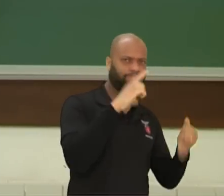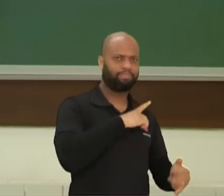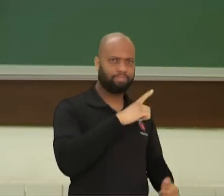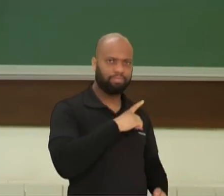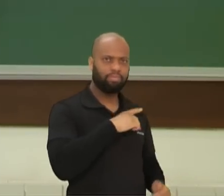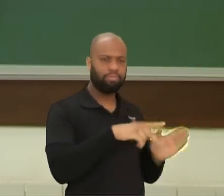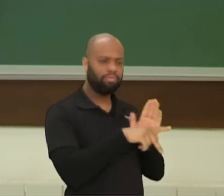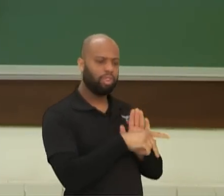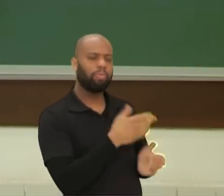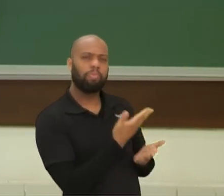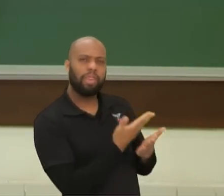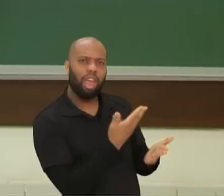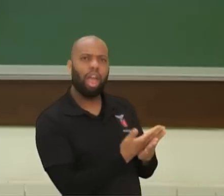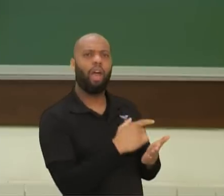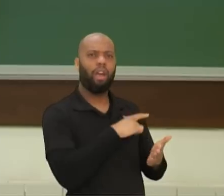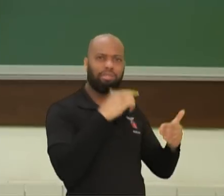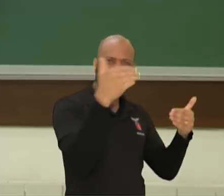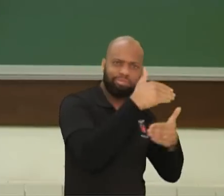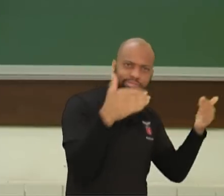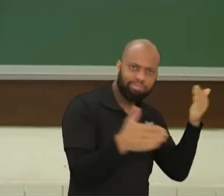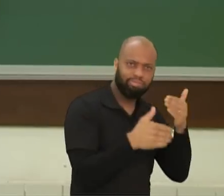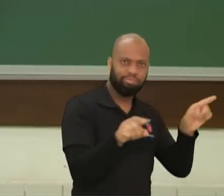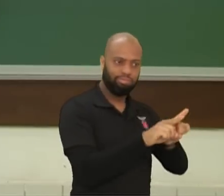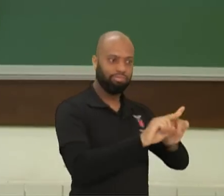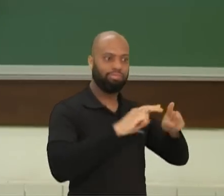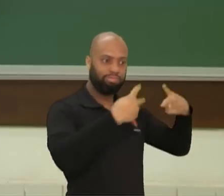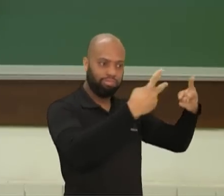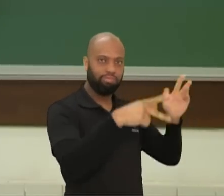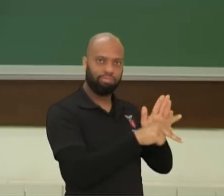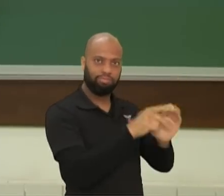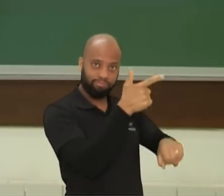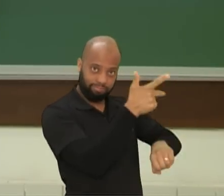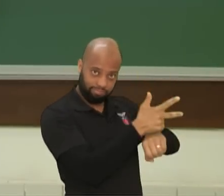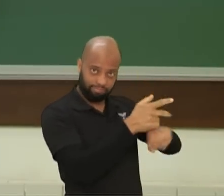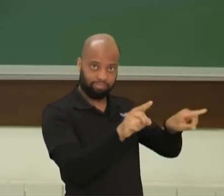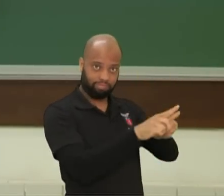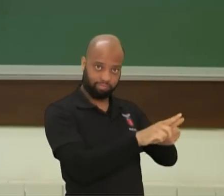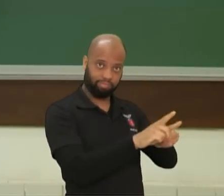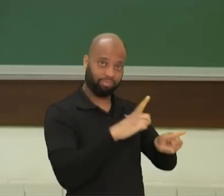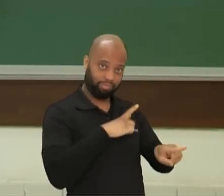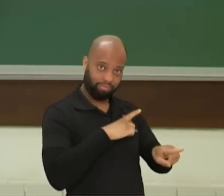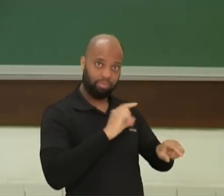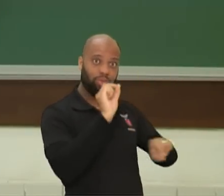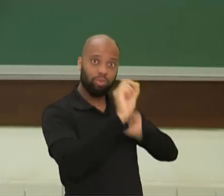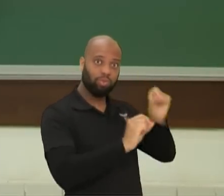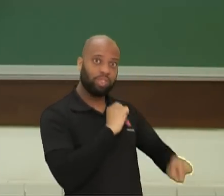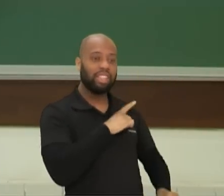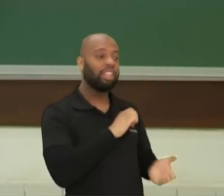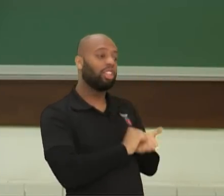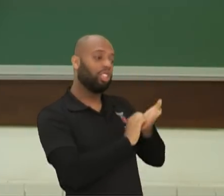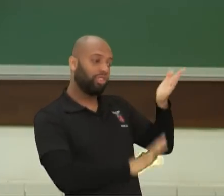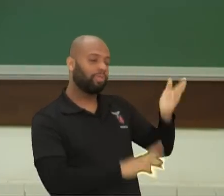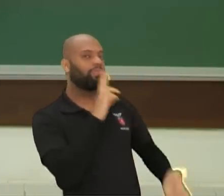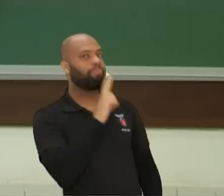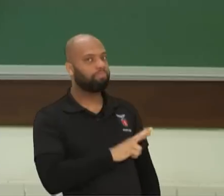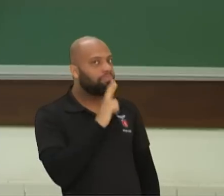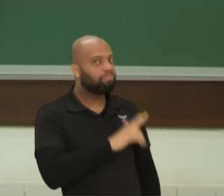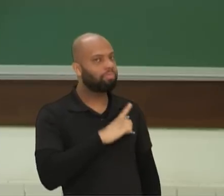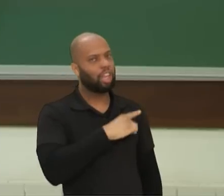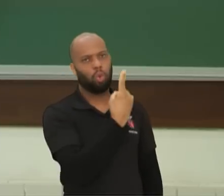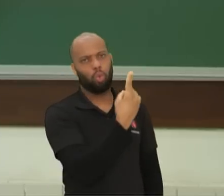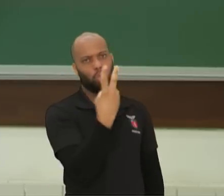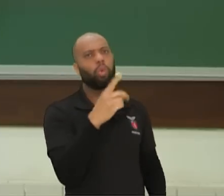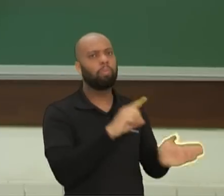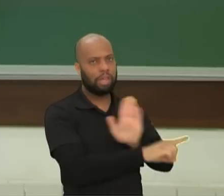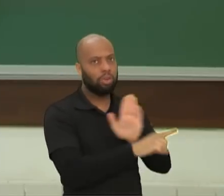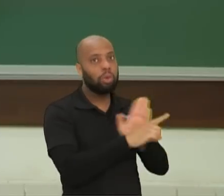os dados da aula, o link para o vídeo. Então lá tem também o formulário para vocês responderem lá 1 ou 2 exercícios,